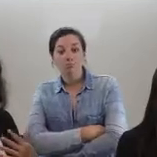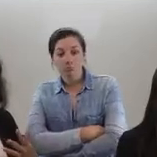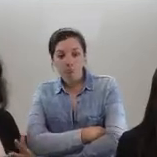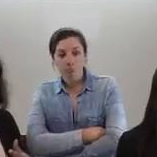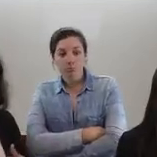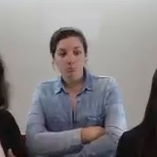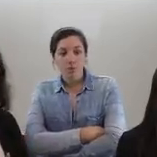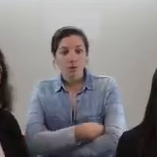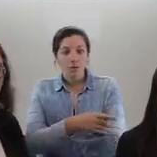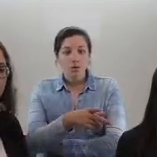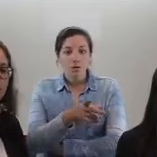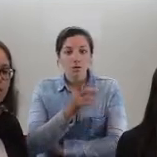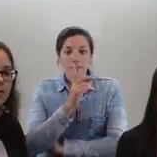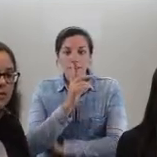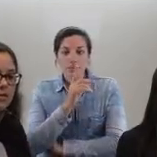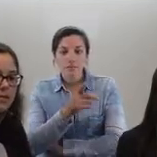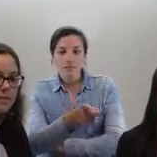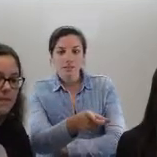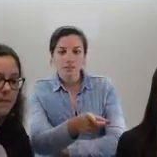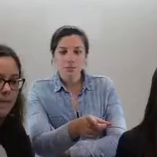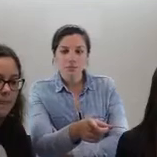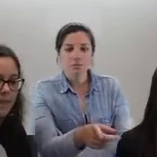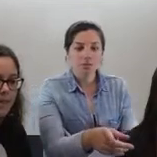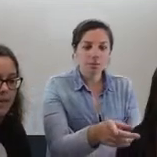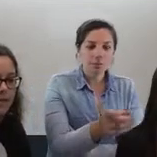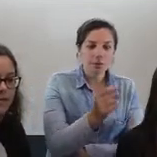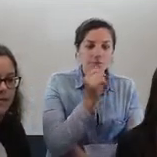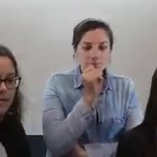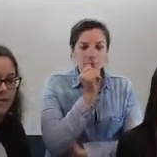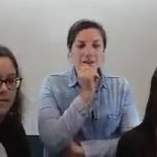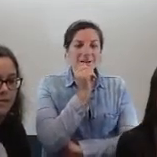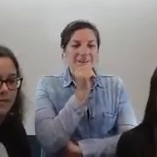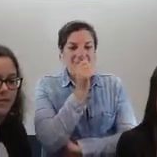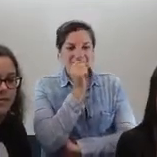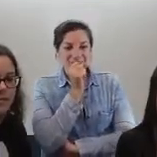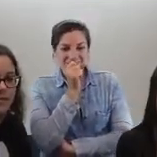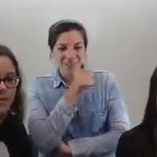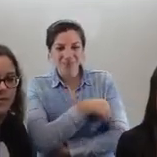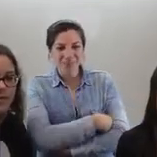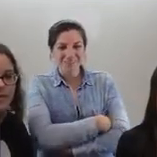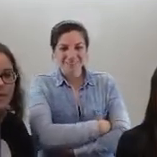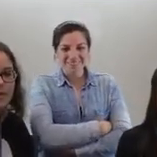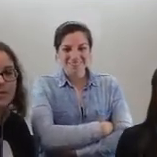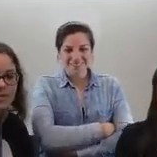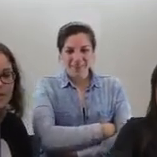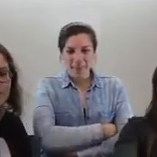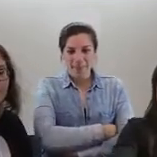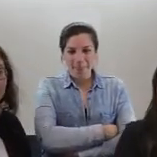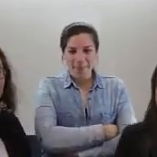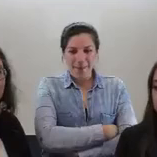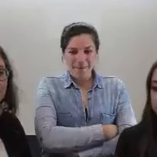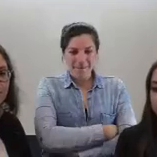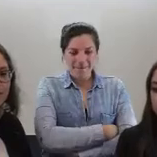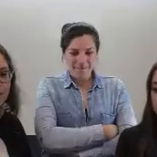do inglês. Olha que legal esse aqui. Esse primeiro. Vou ter que Concepções buscar da depois. influência e a educação das crianças